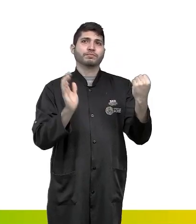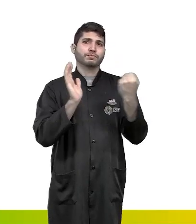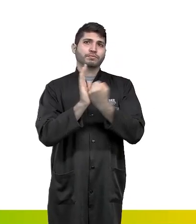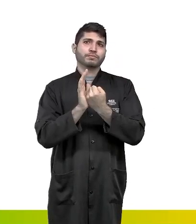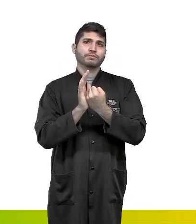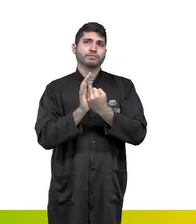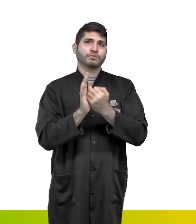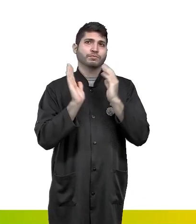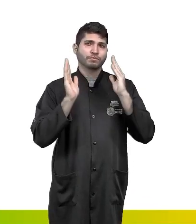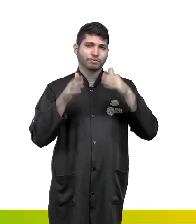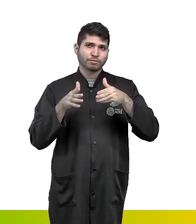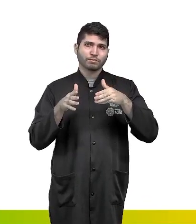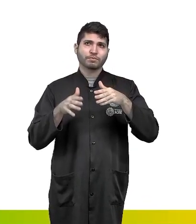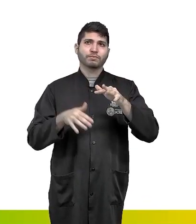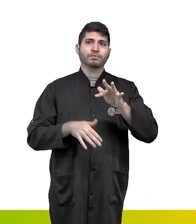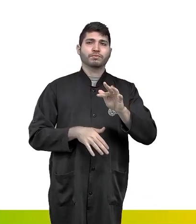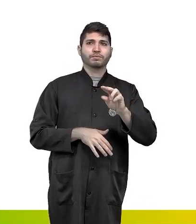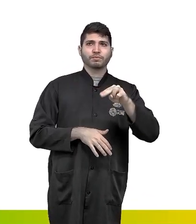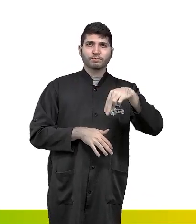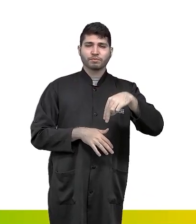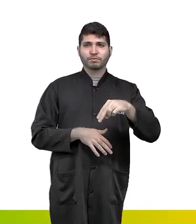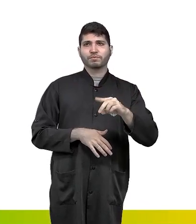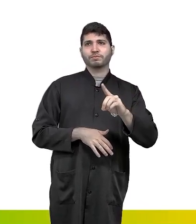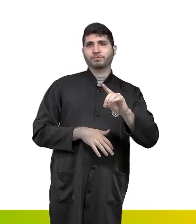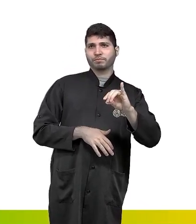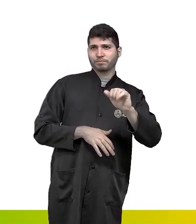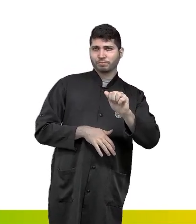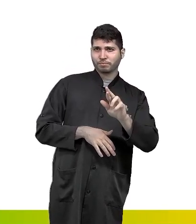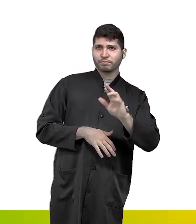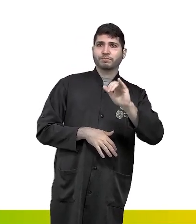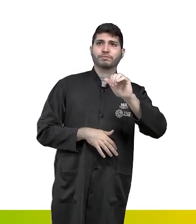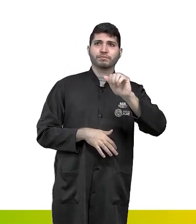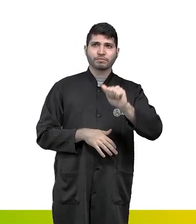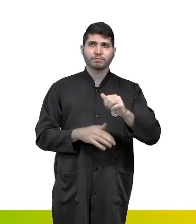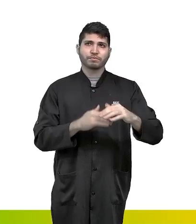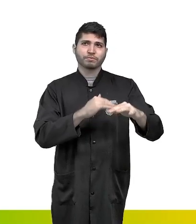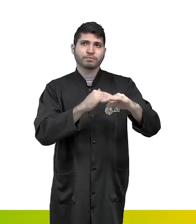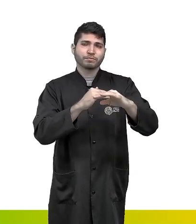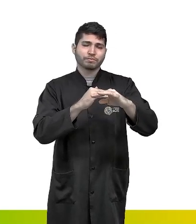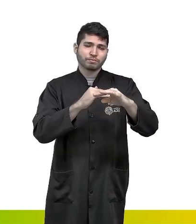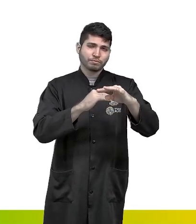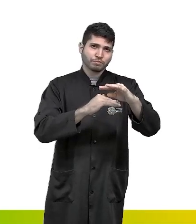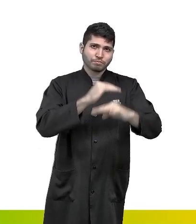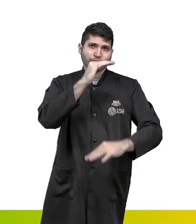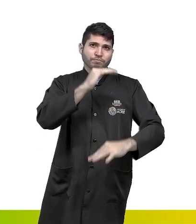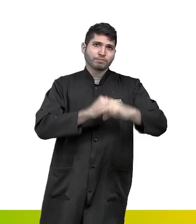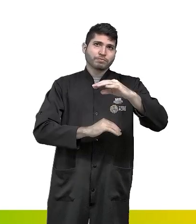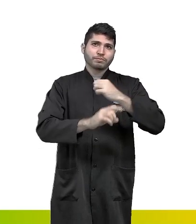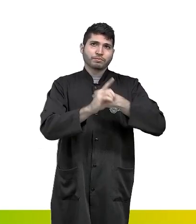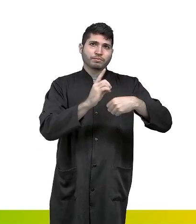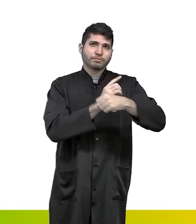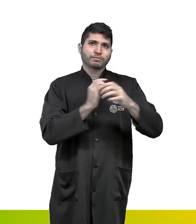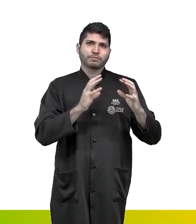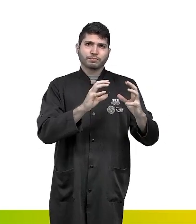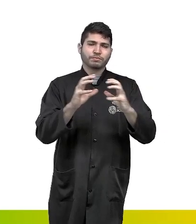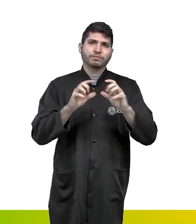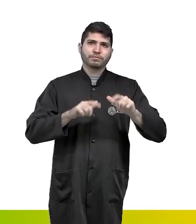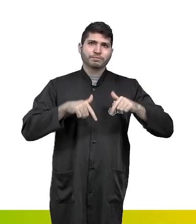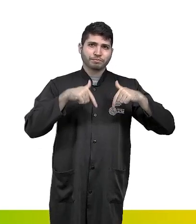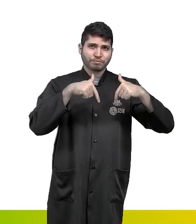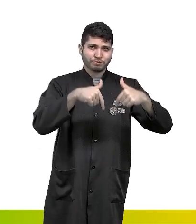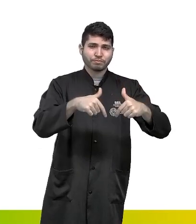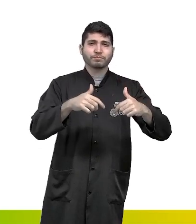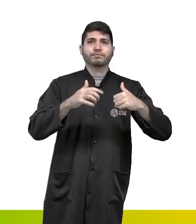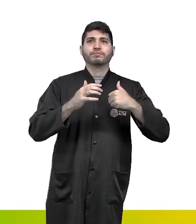fundiária, desigualdades sociais e conflitos. A luta pela demarcação de terras indígenas e o respeito ao